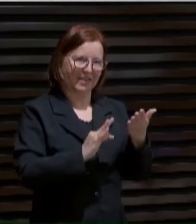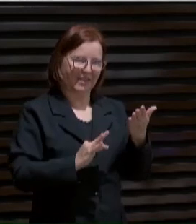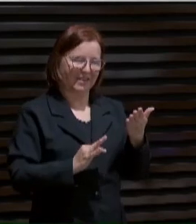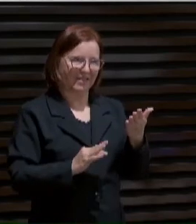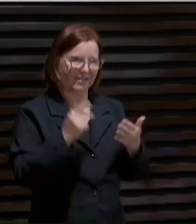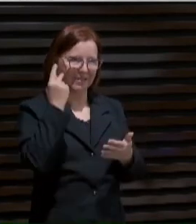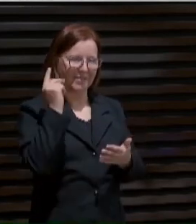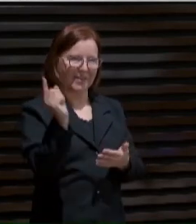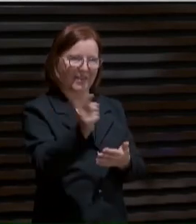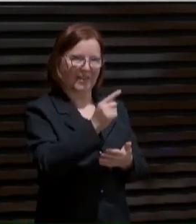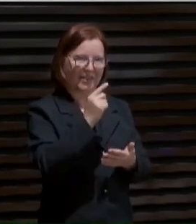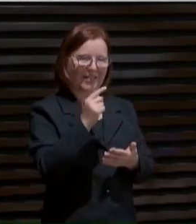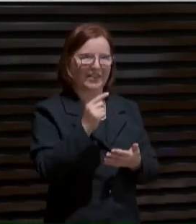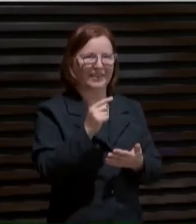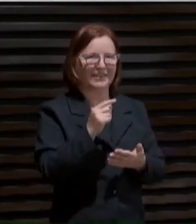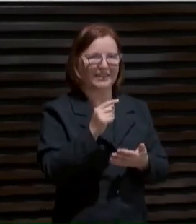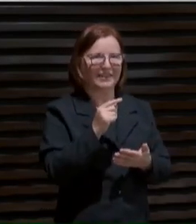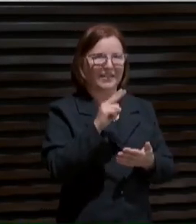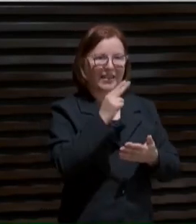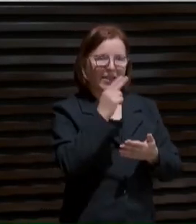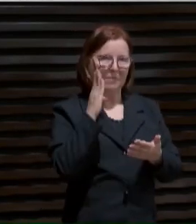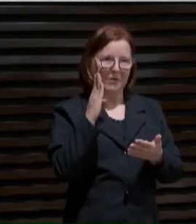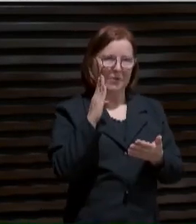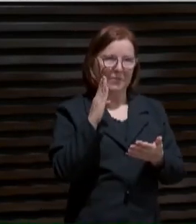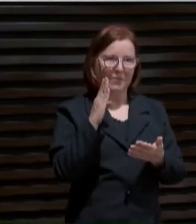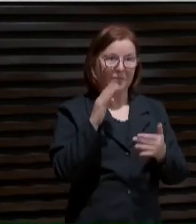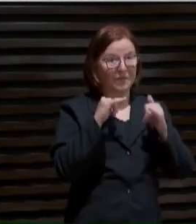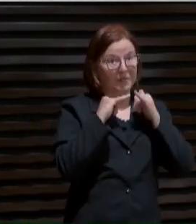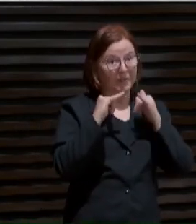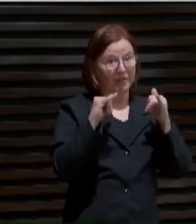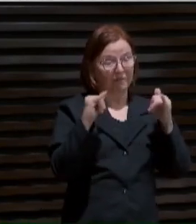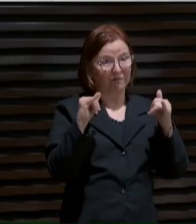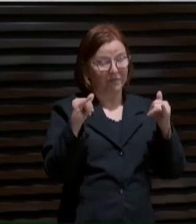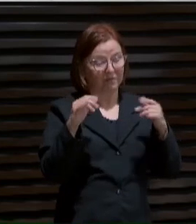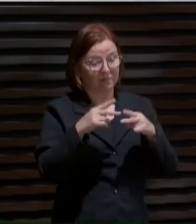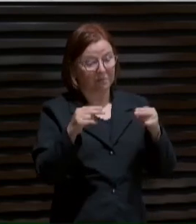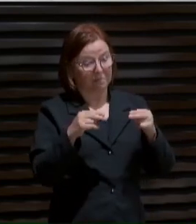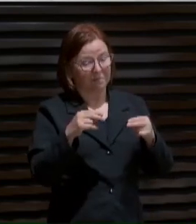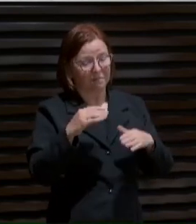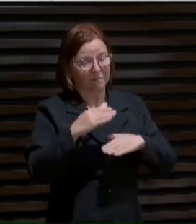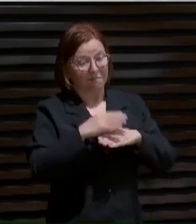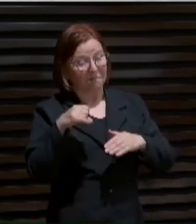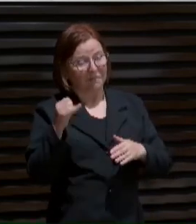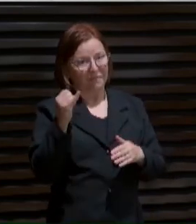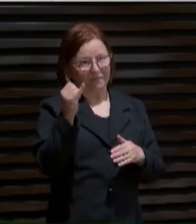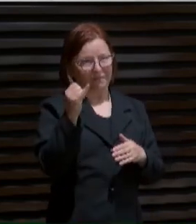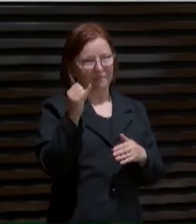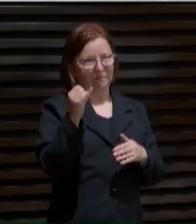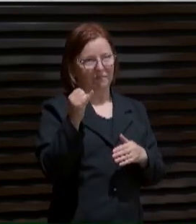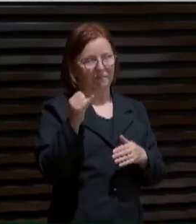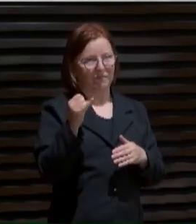nós de Hebreus ela dá um aviso de algo muito mais aterrorizante do que qualquer perseguição